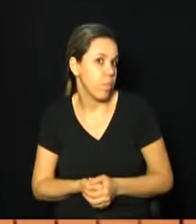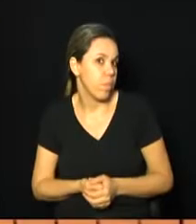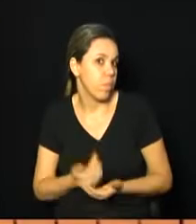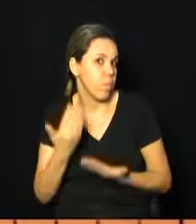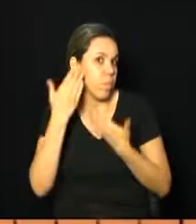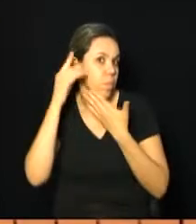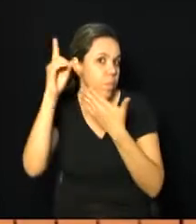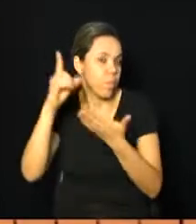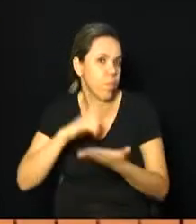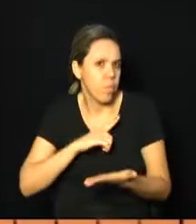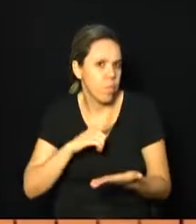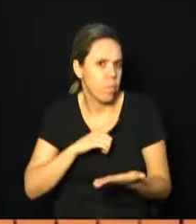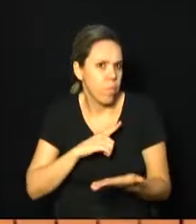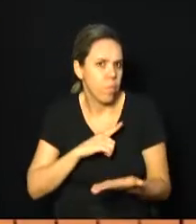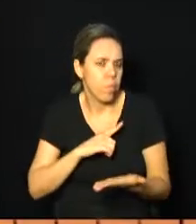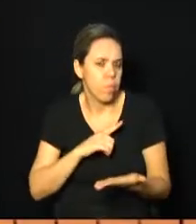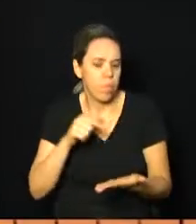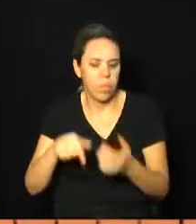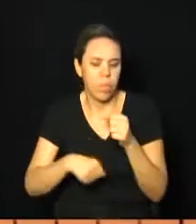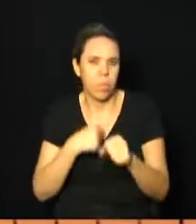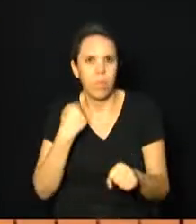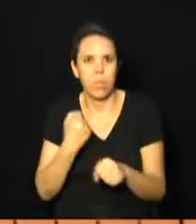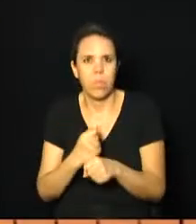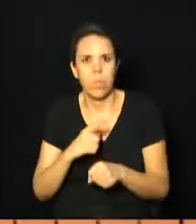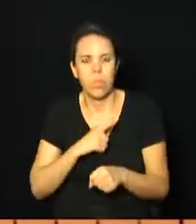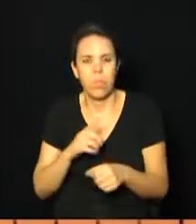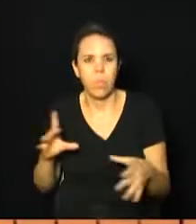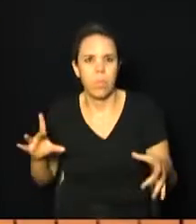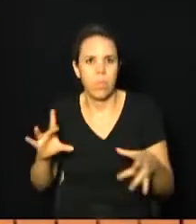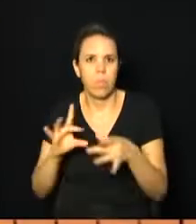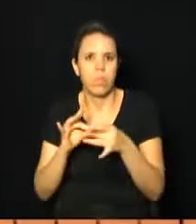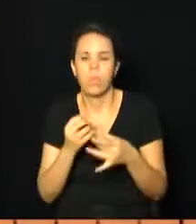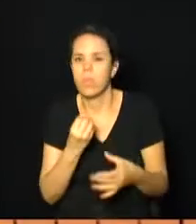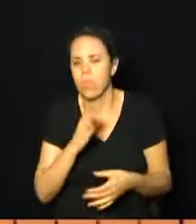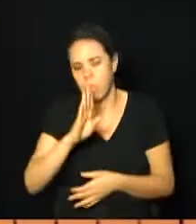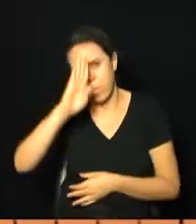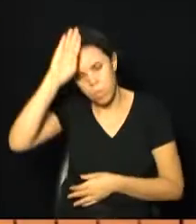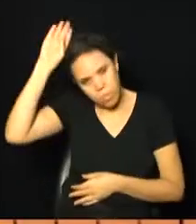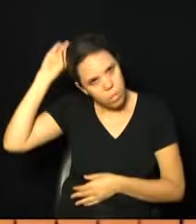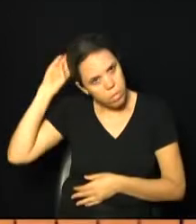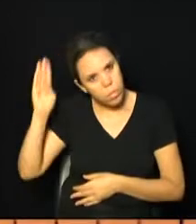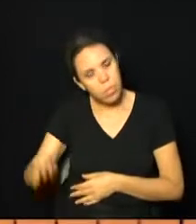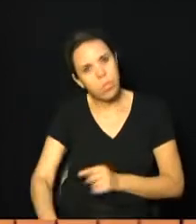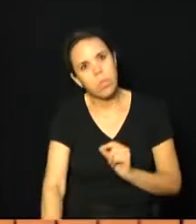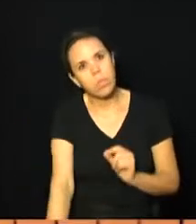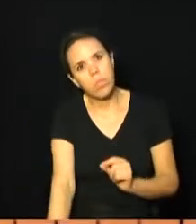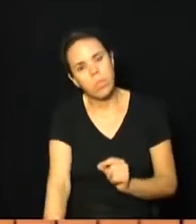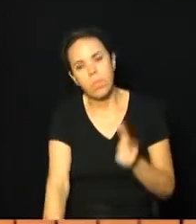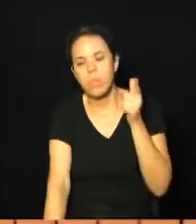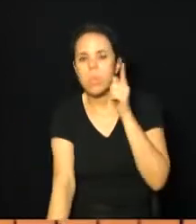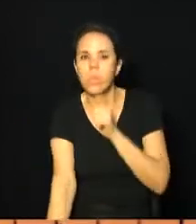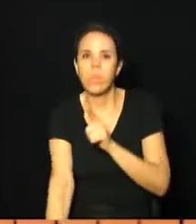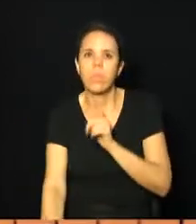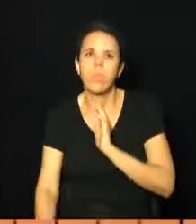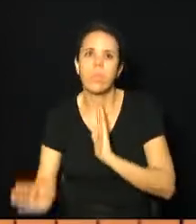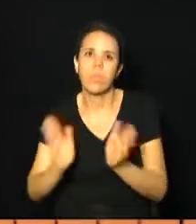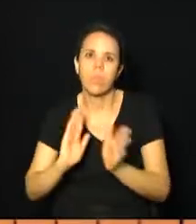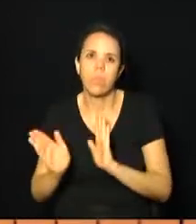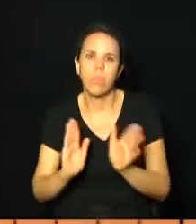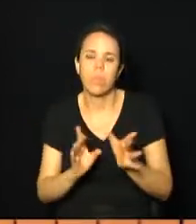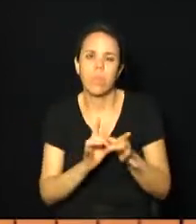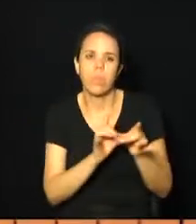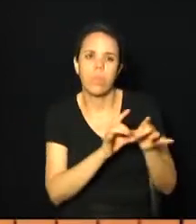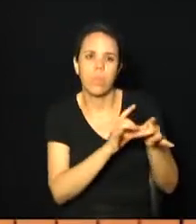Graças a Deus a gente teve esse ano, a gente teve uma parceria boa com os bombeiros, que a gente conseguiu um caminhão para